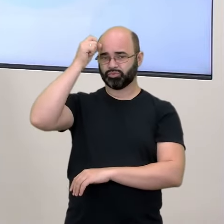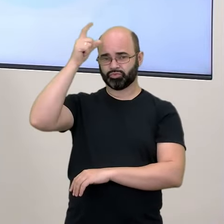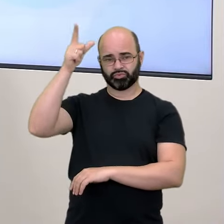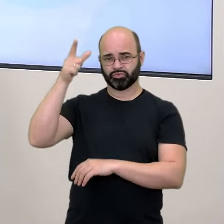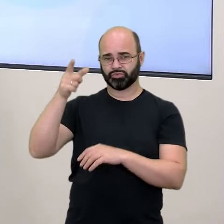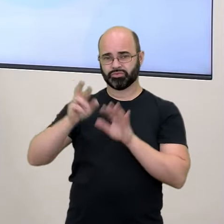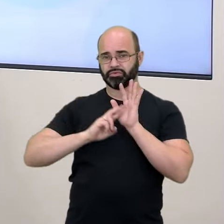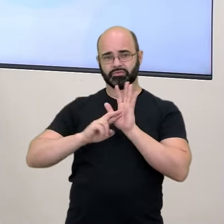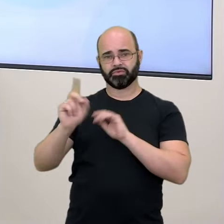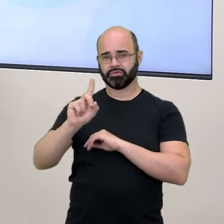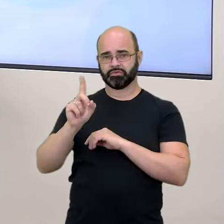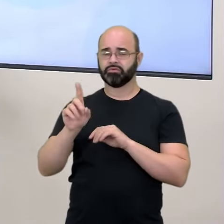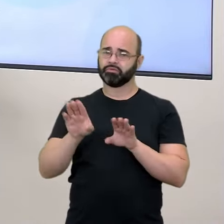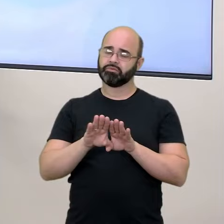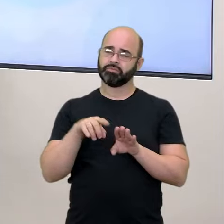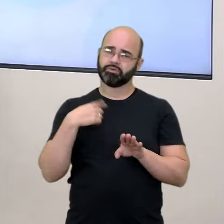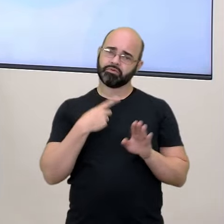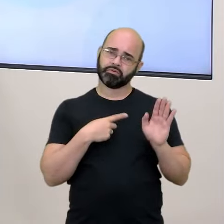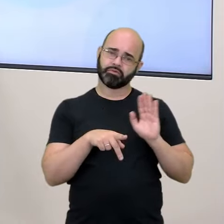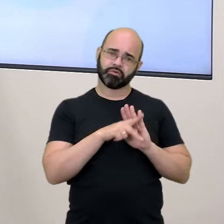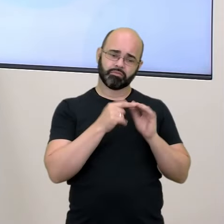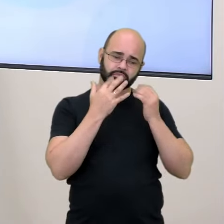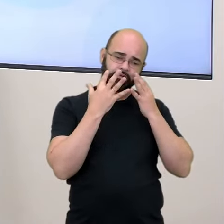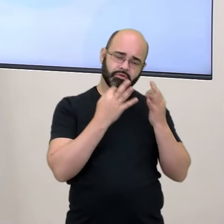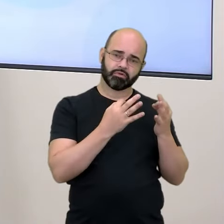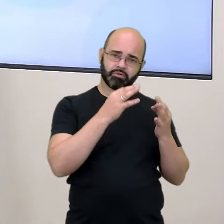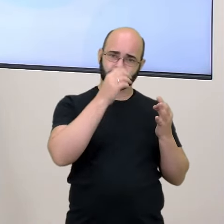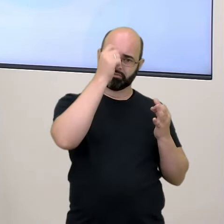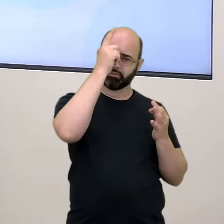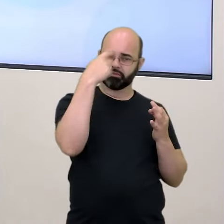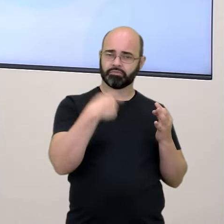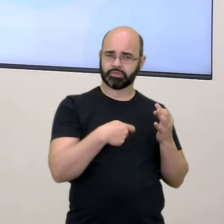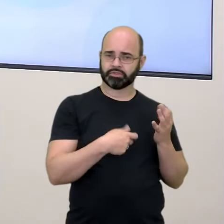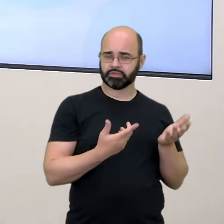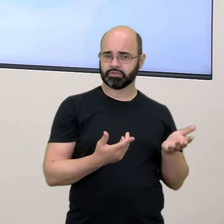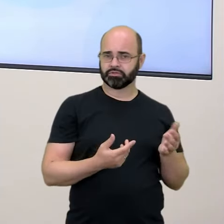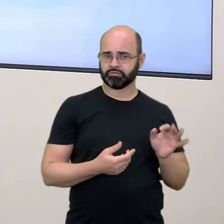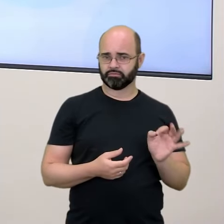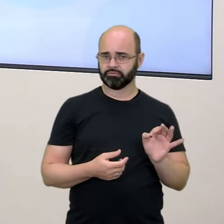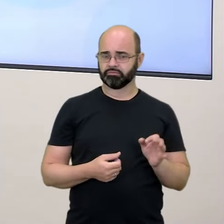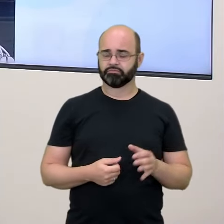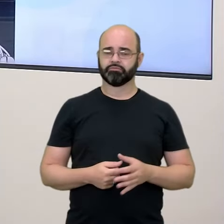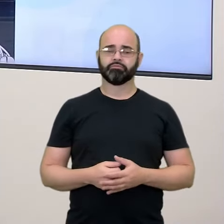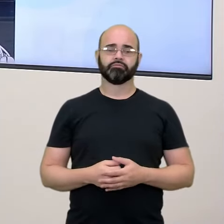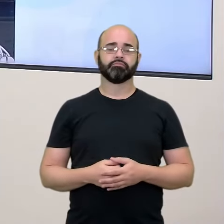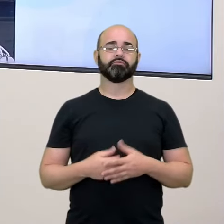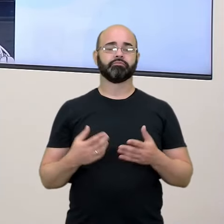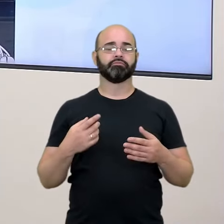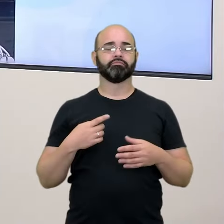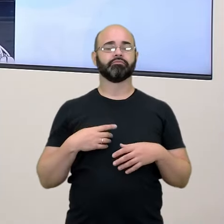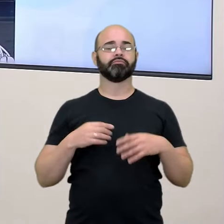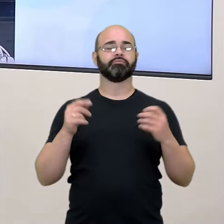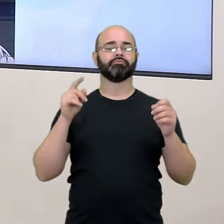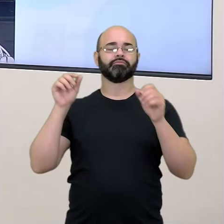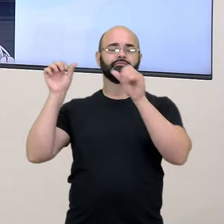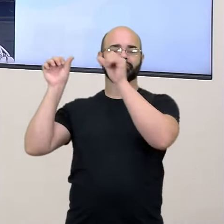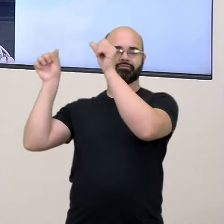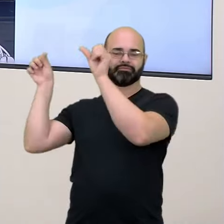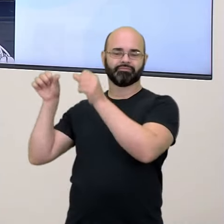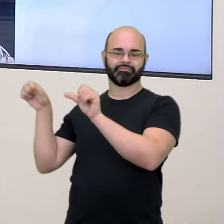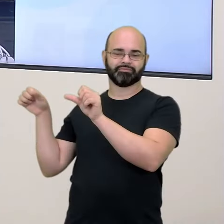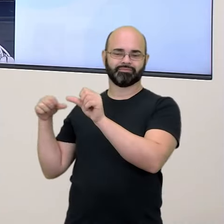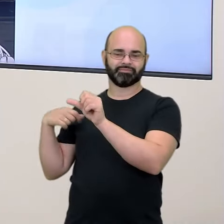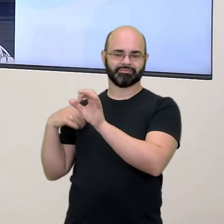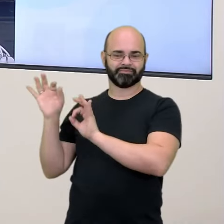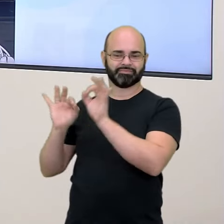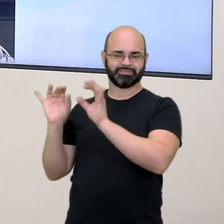também valorizemos um pouco do que é nosso, produzido aqui. Um pouco não, muito, né? E aí eu fiz o quê? Eu fiz um mural. E vocês fizeram um mural em